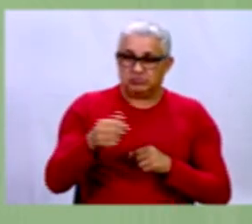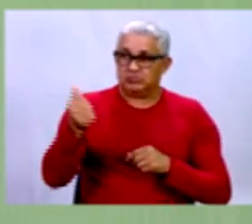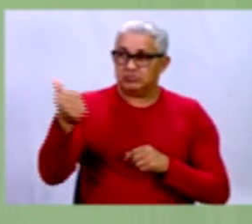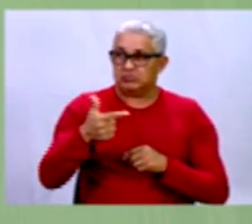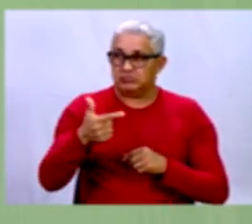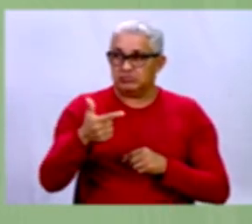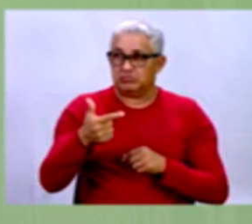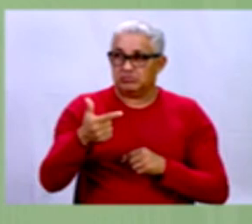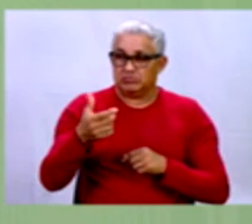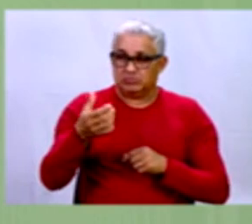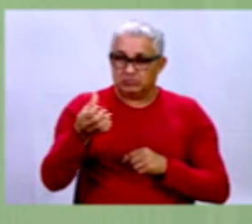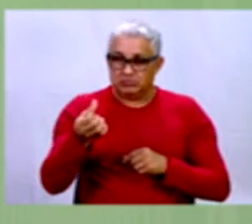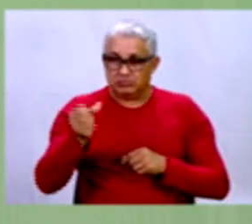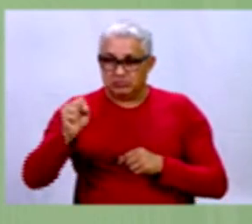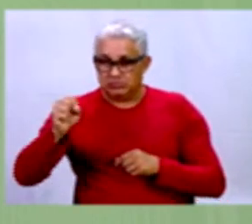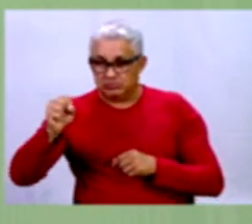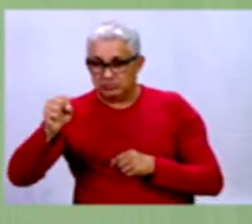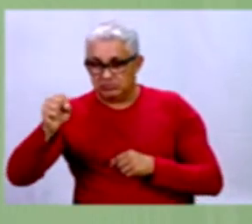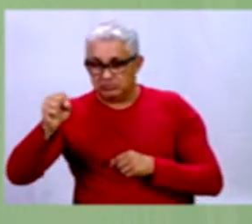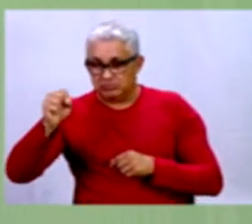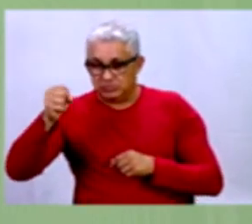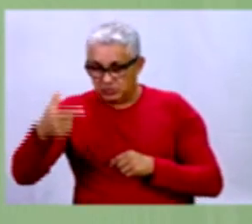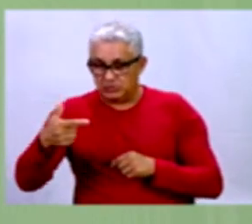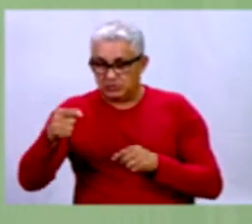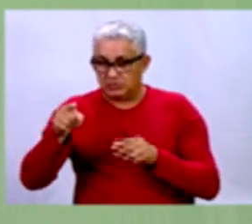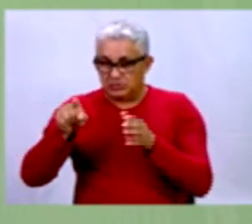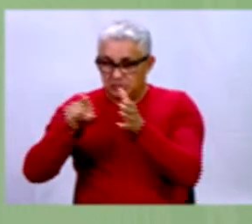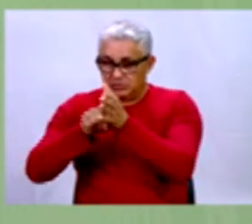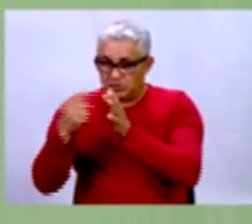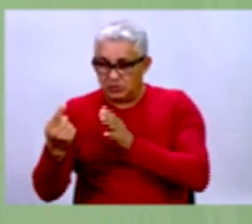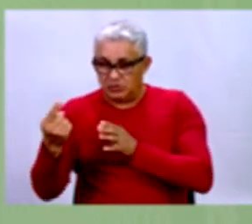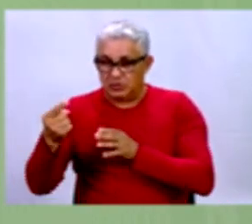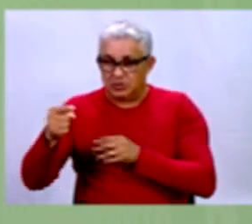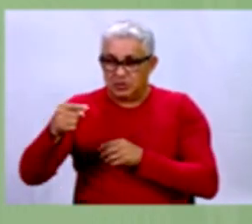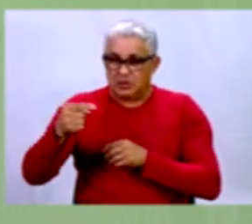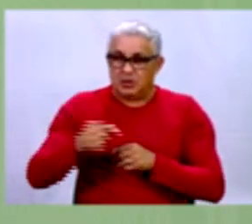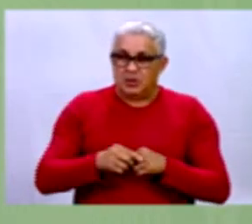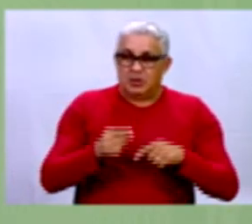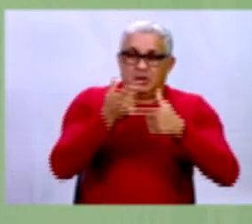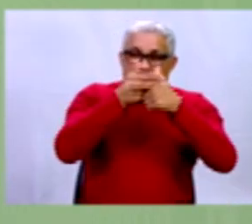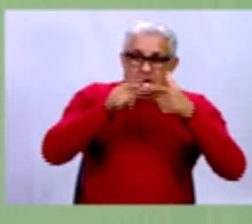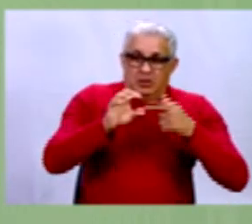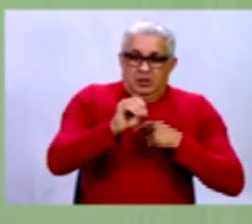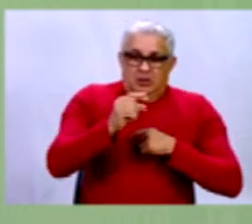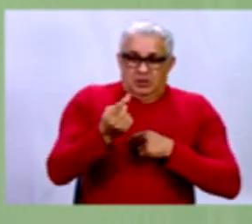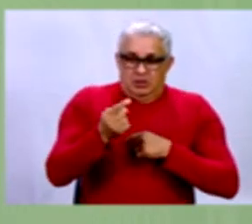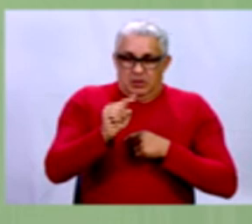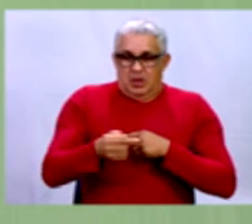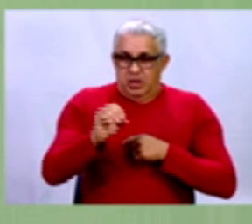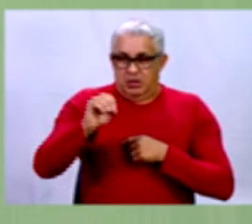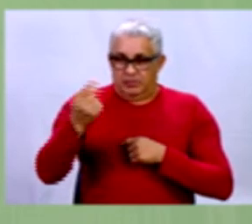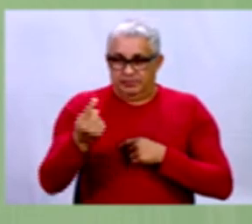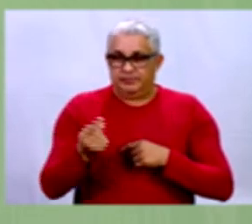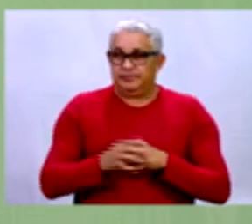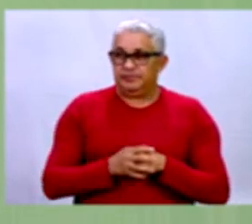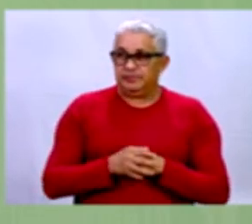1,12682, menos 1, divididos pela taxa, que é 0,01. Quando a gente faz